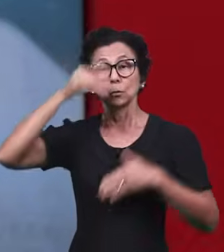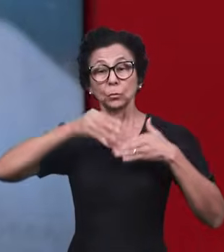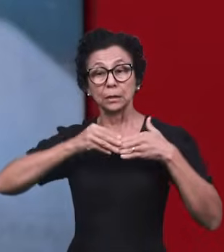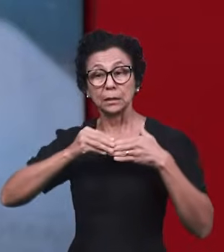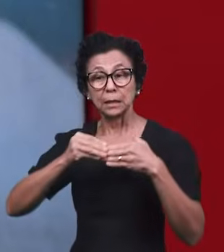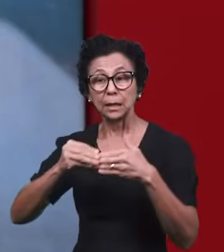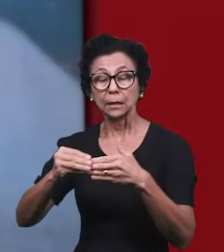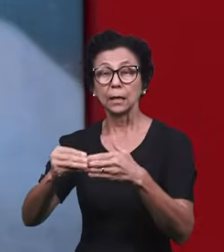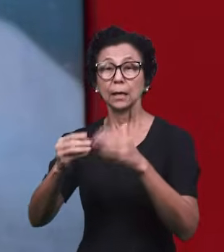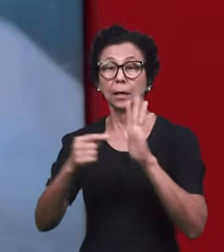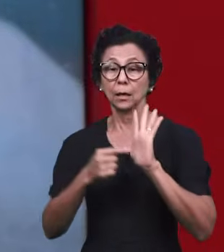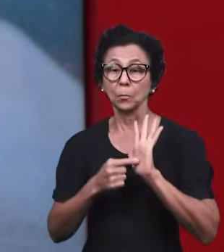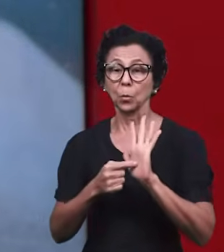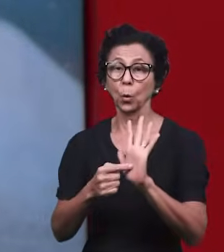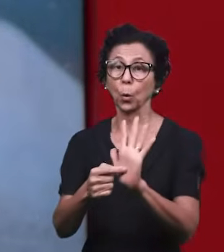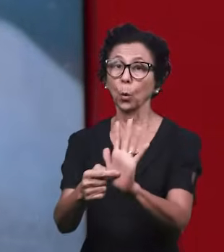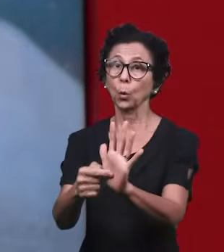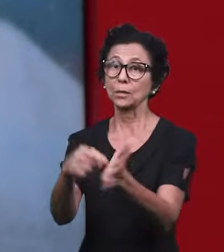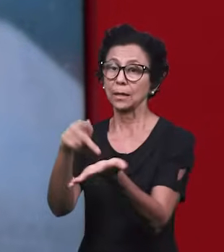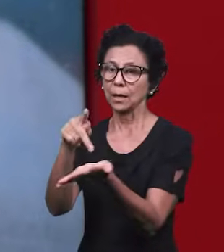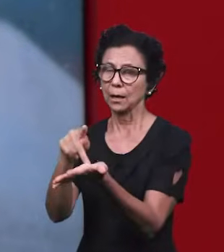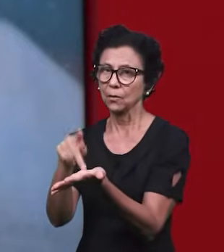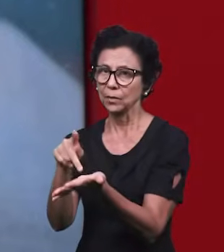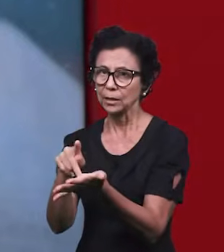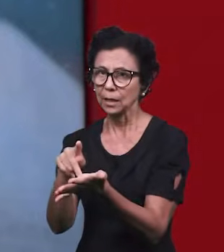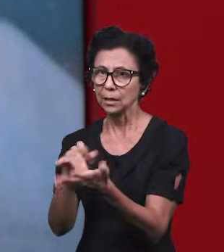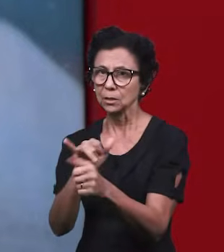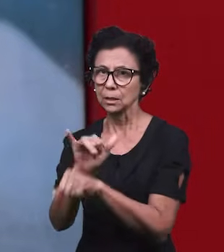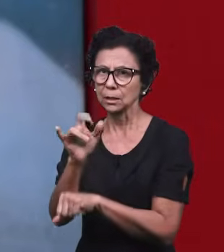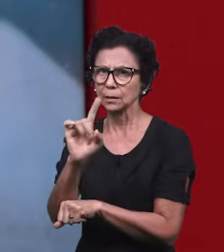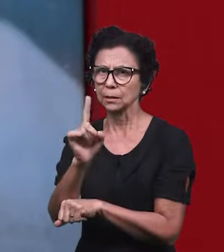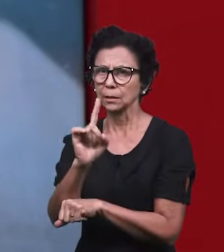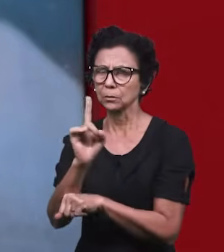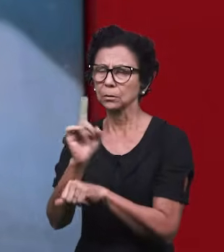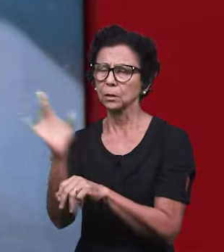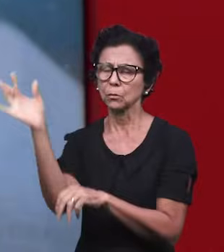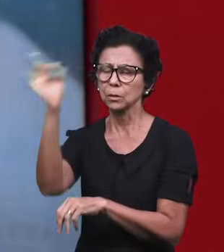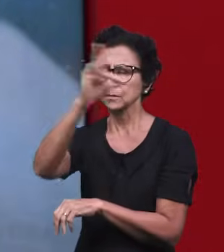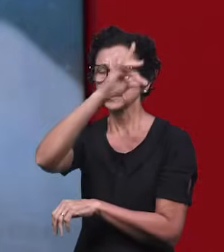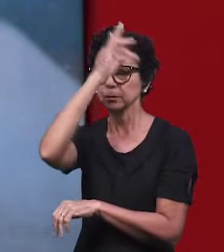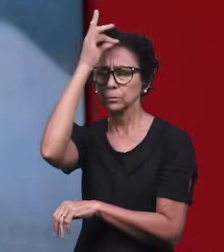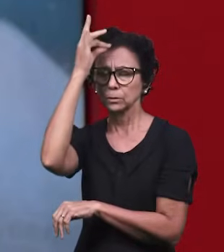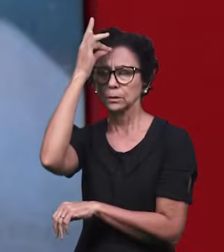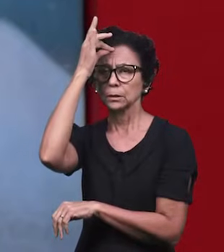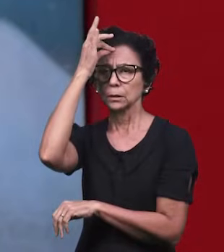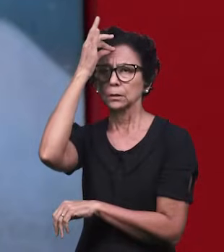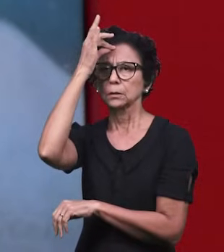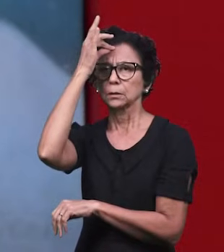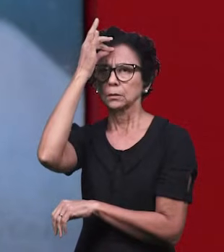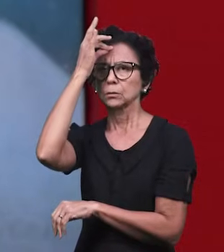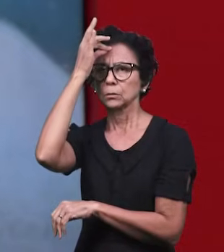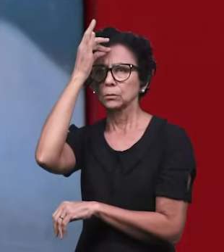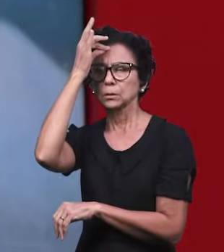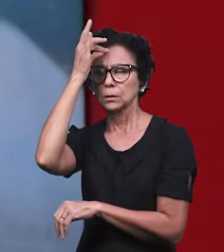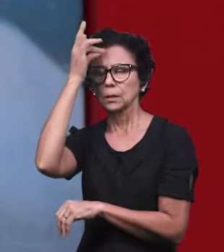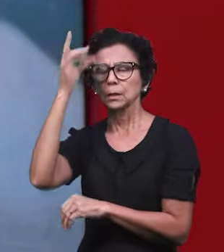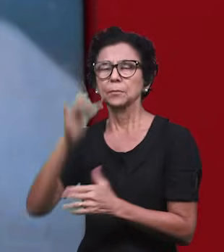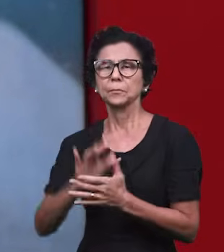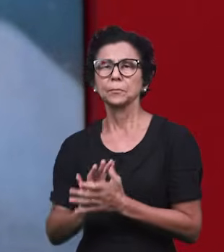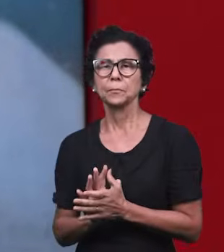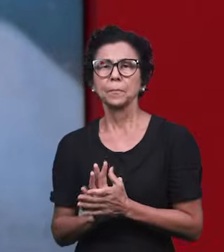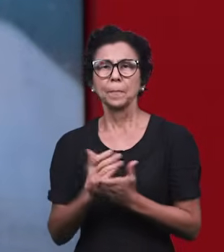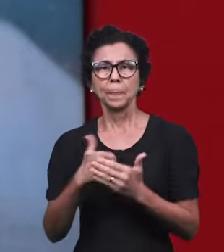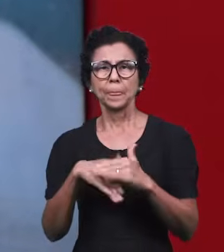em toda a verdade, ou seja, toda a ação do Espírito Santo está fundamentada na palavra que provém do Pai, que é o Senhor